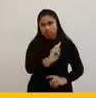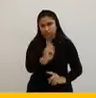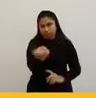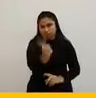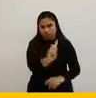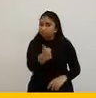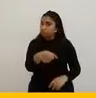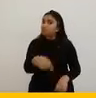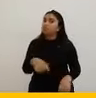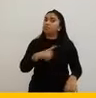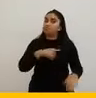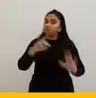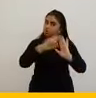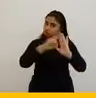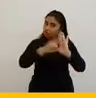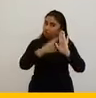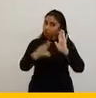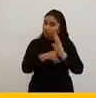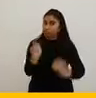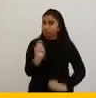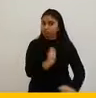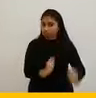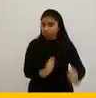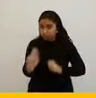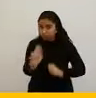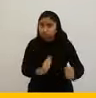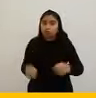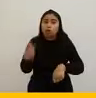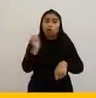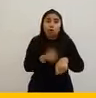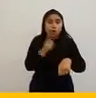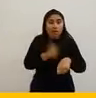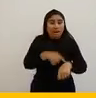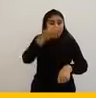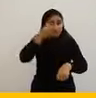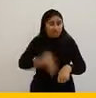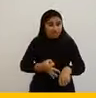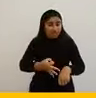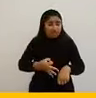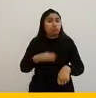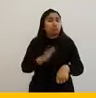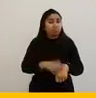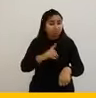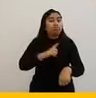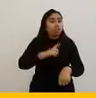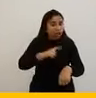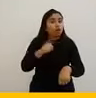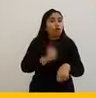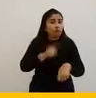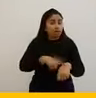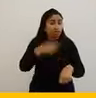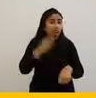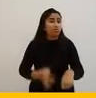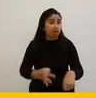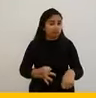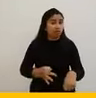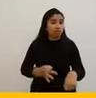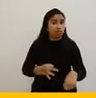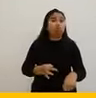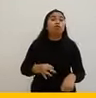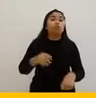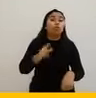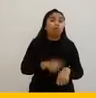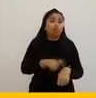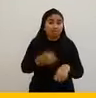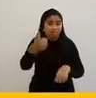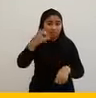Como já disse, é controlado. O horário de funcionamento para todas essas atividades será das